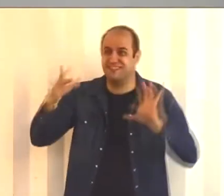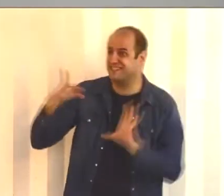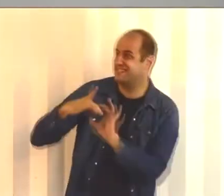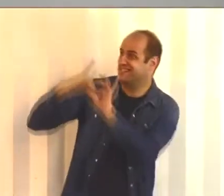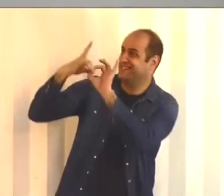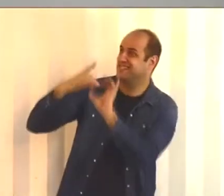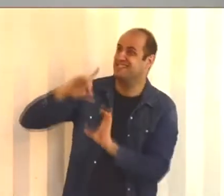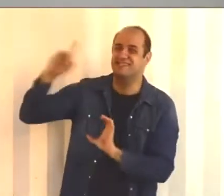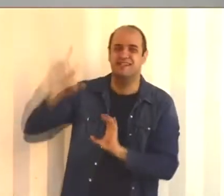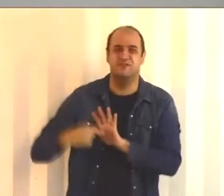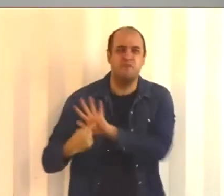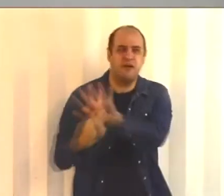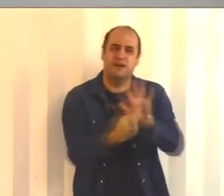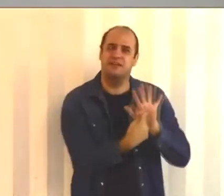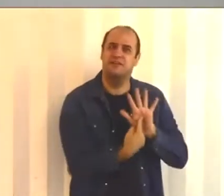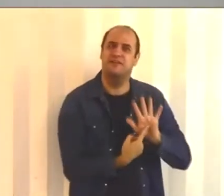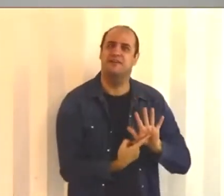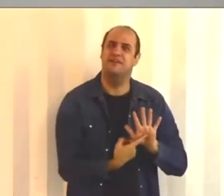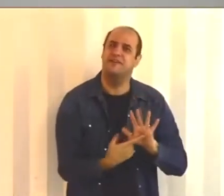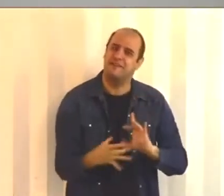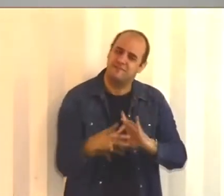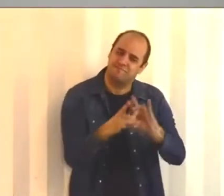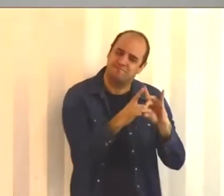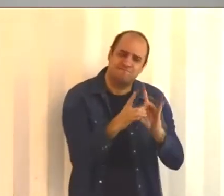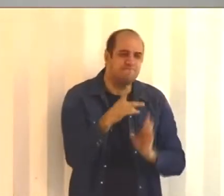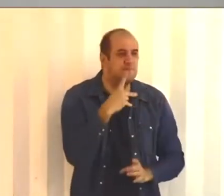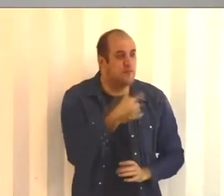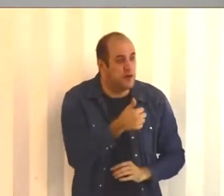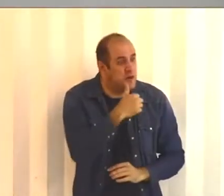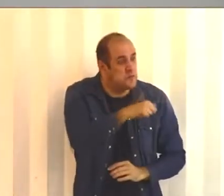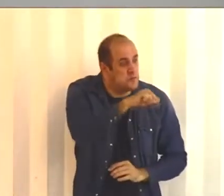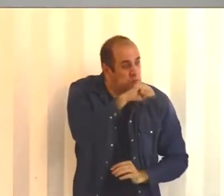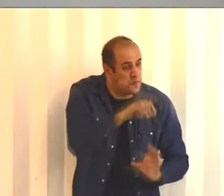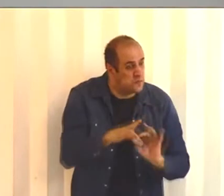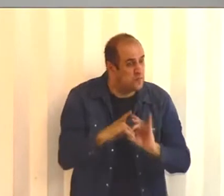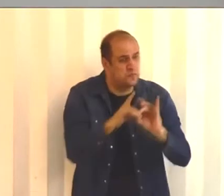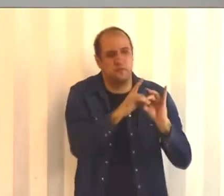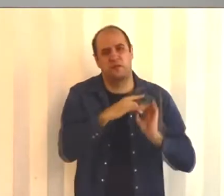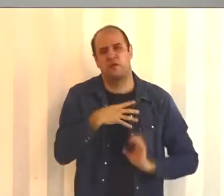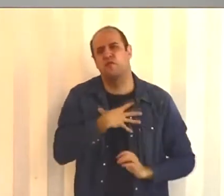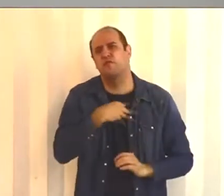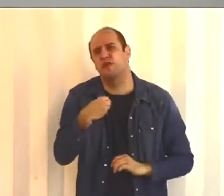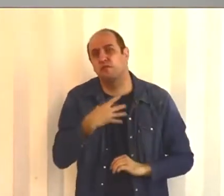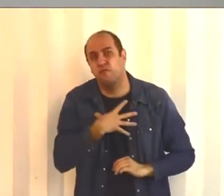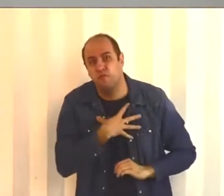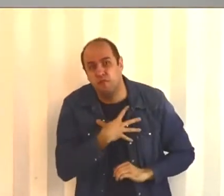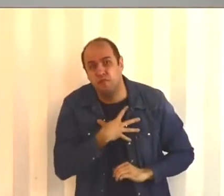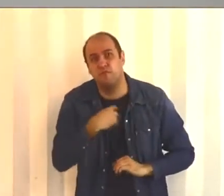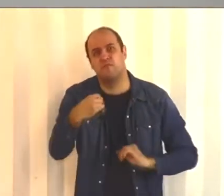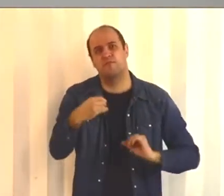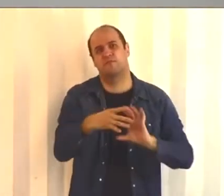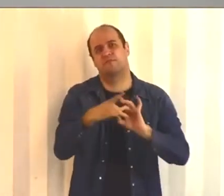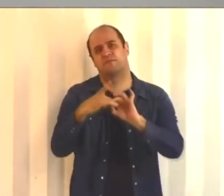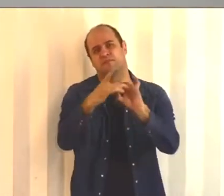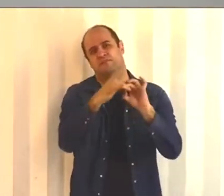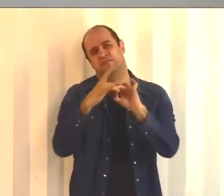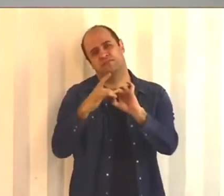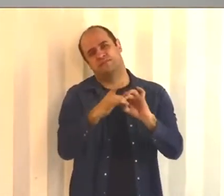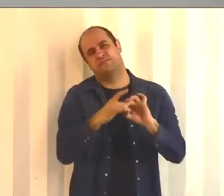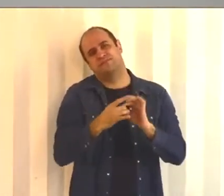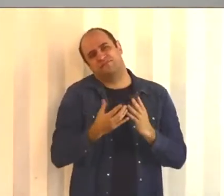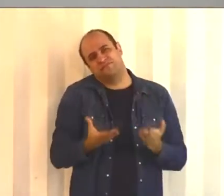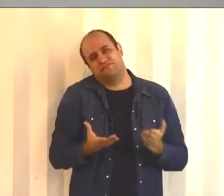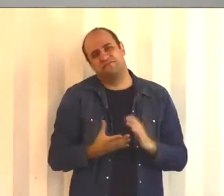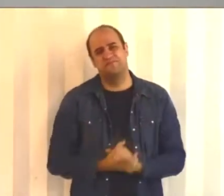Senhor. O Senhor fez uma aliança com o pai e com a mãe, e os filhos são filhos da aliança. Irmãos,